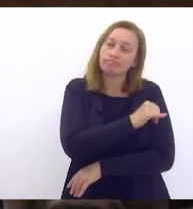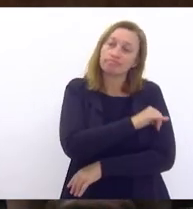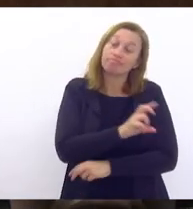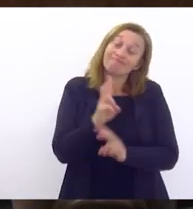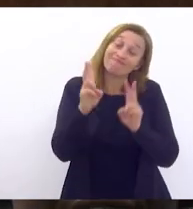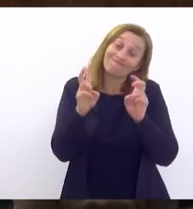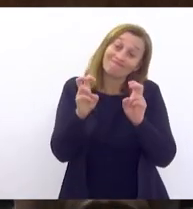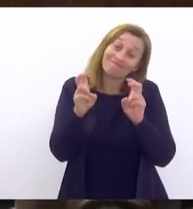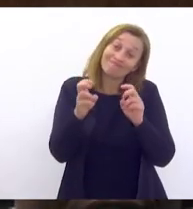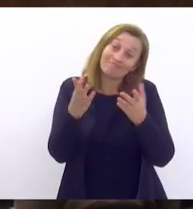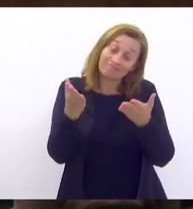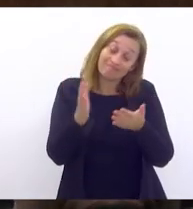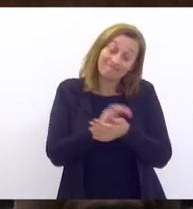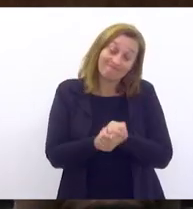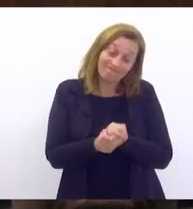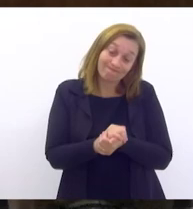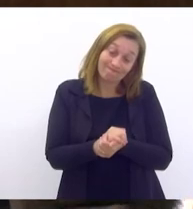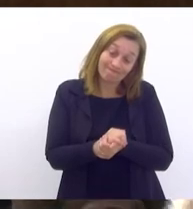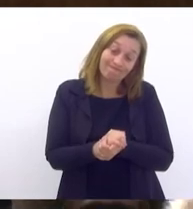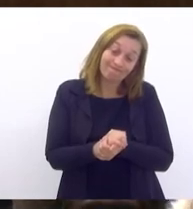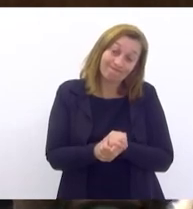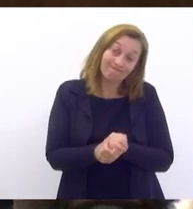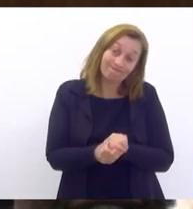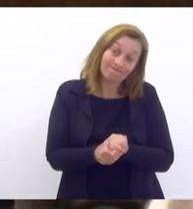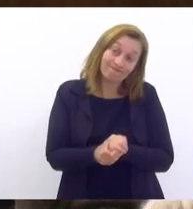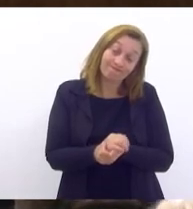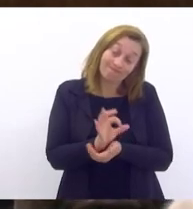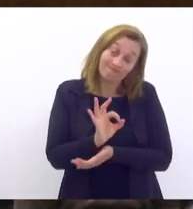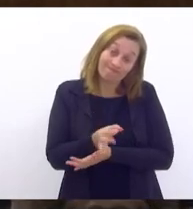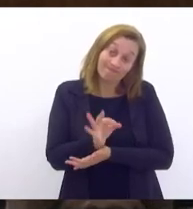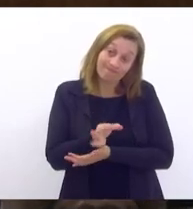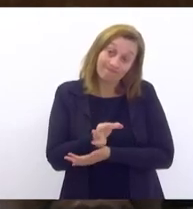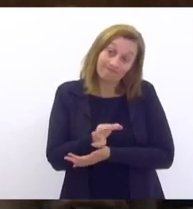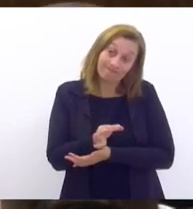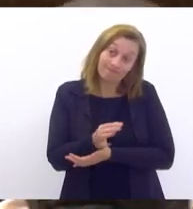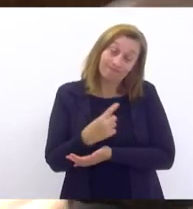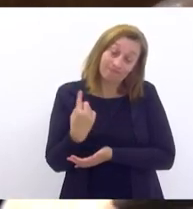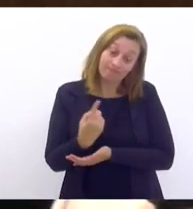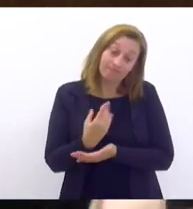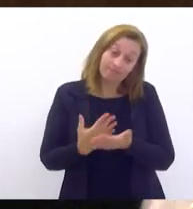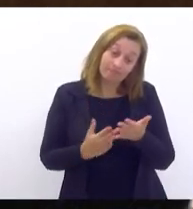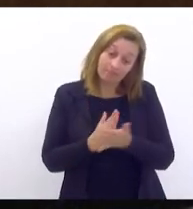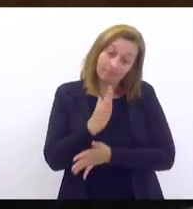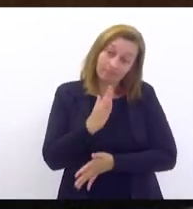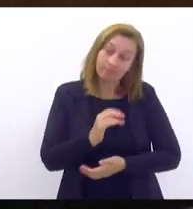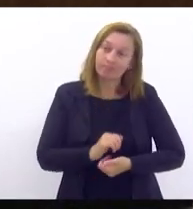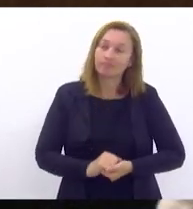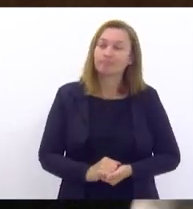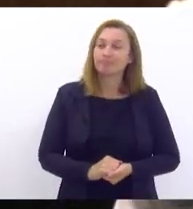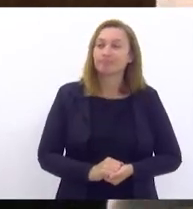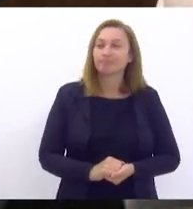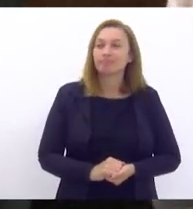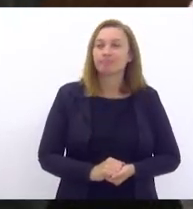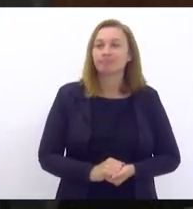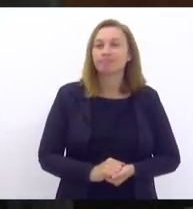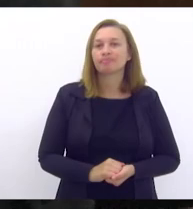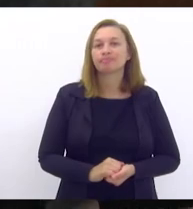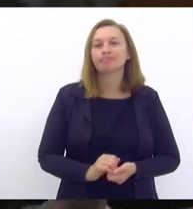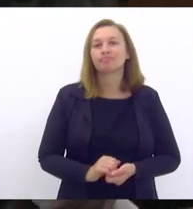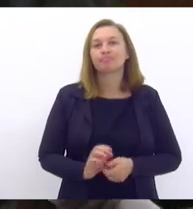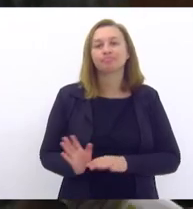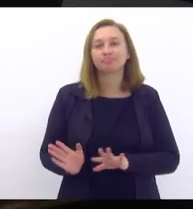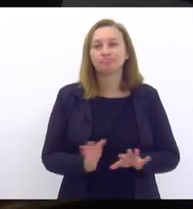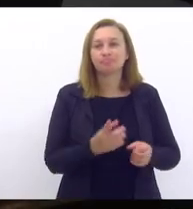tema recorrente e, no mérito, evidentemente, somos favoráveis. Com os pareceres